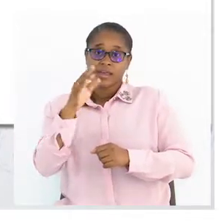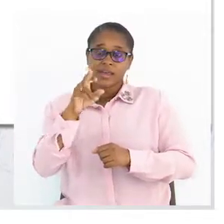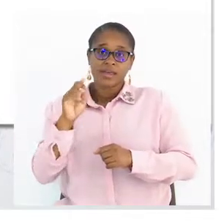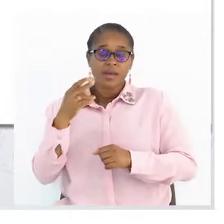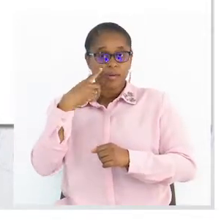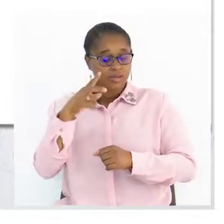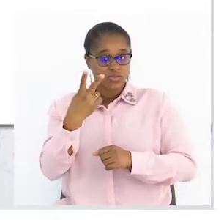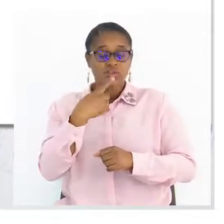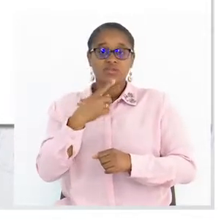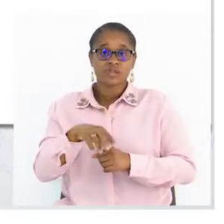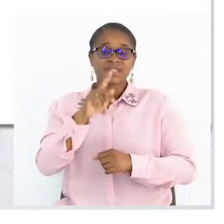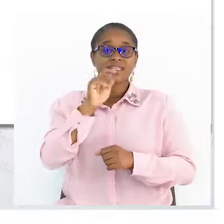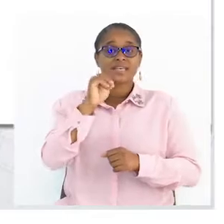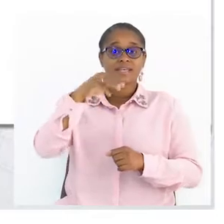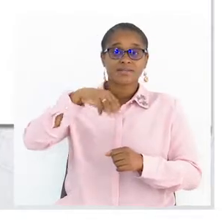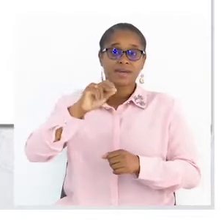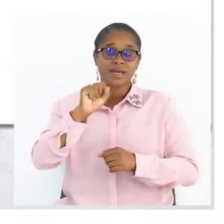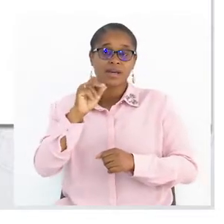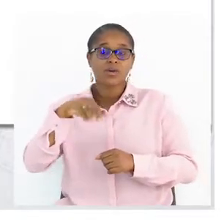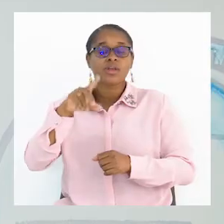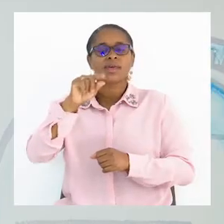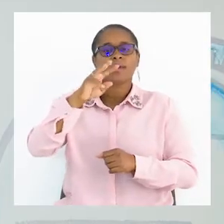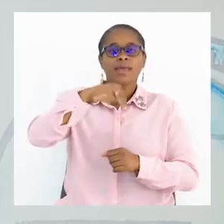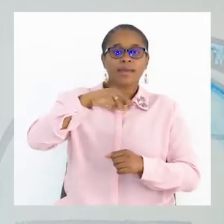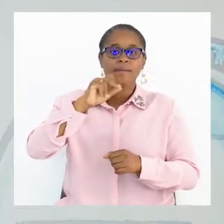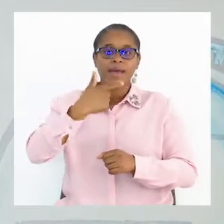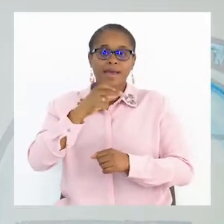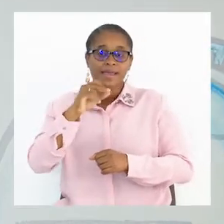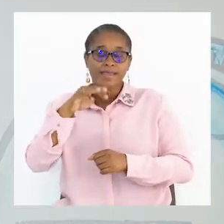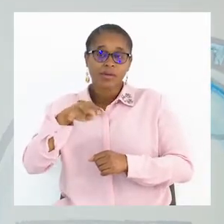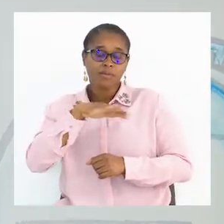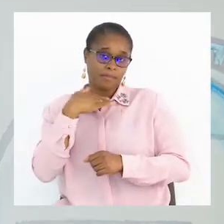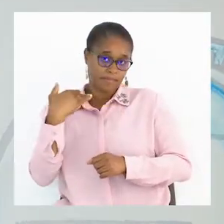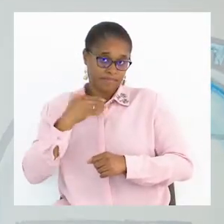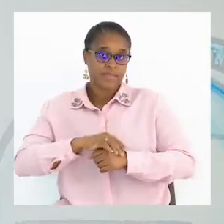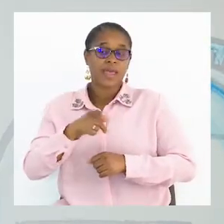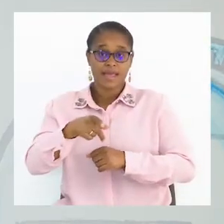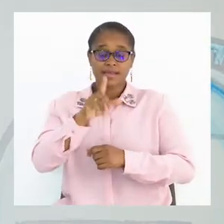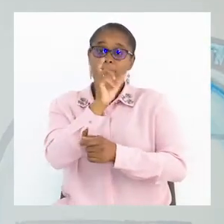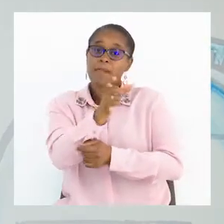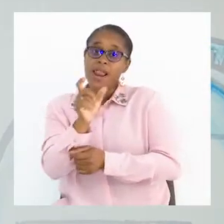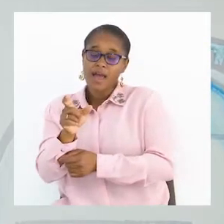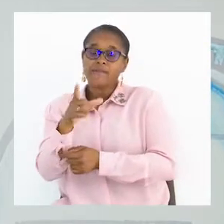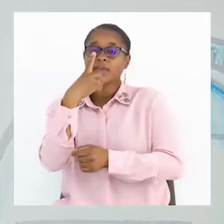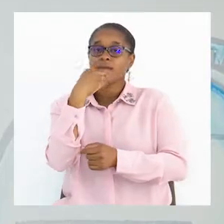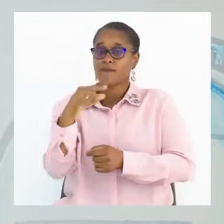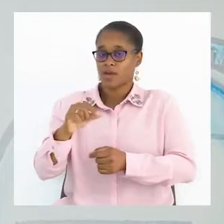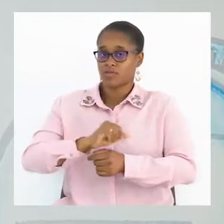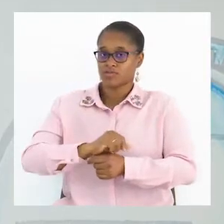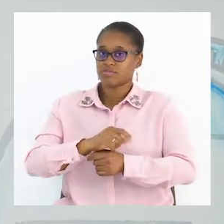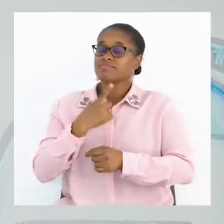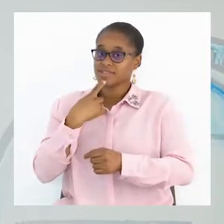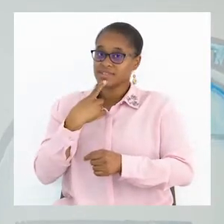vezes, esmagam e matam. Essas palavras são verbos, é ou